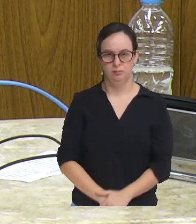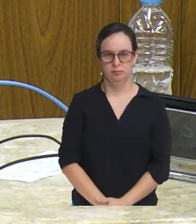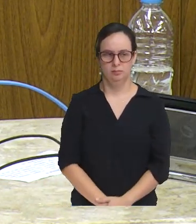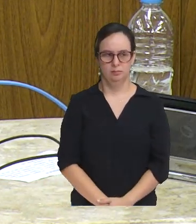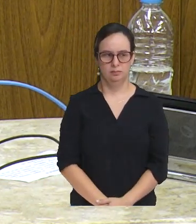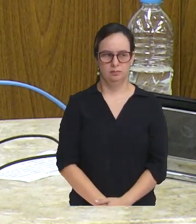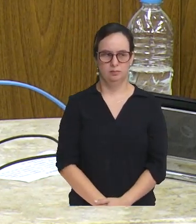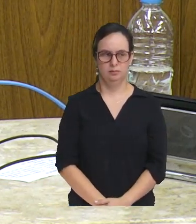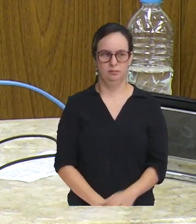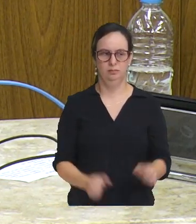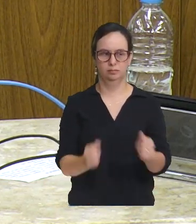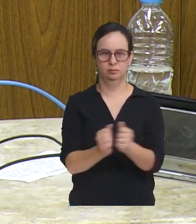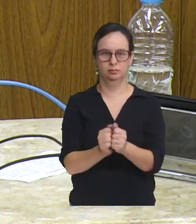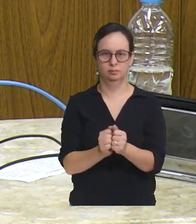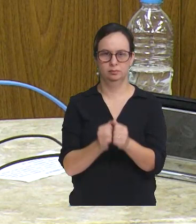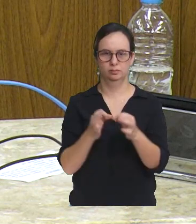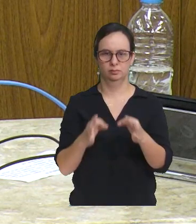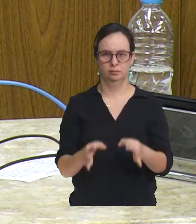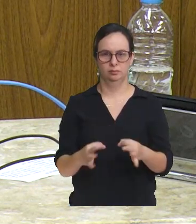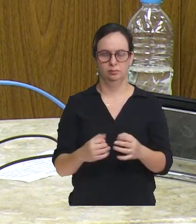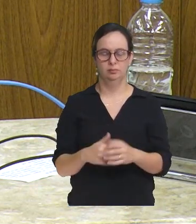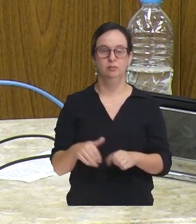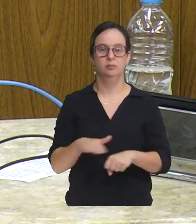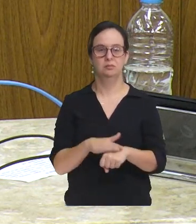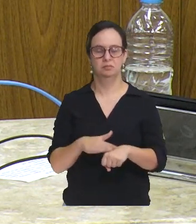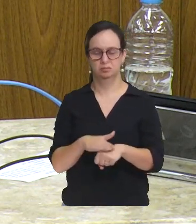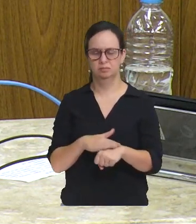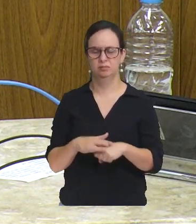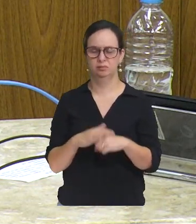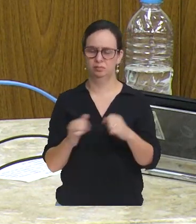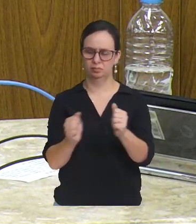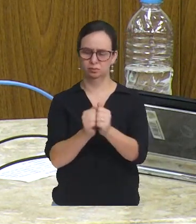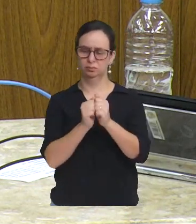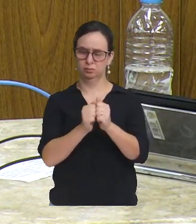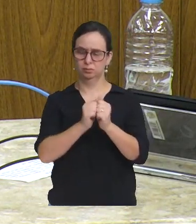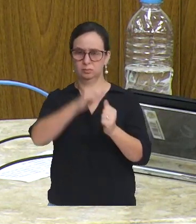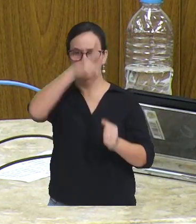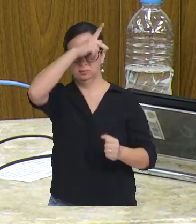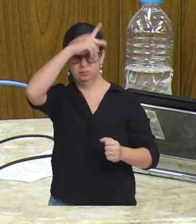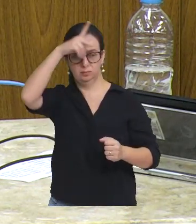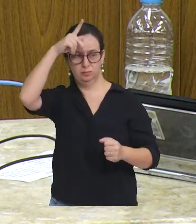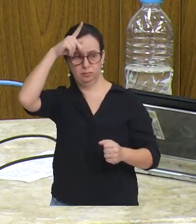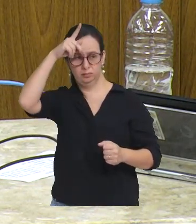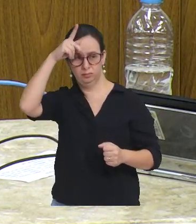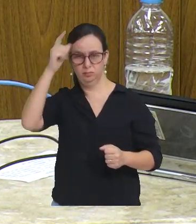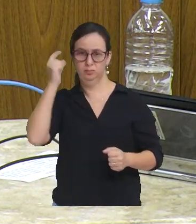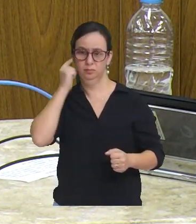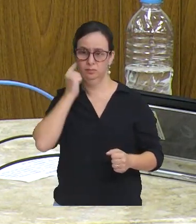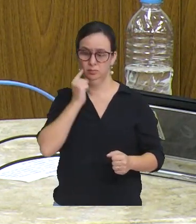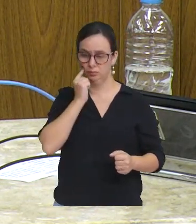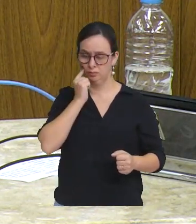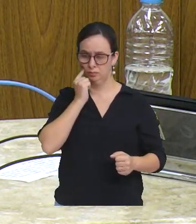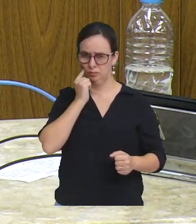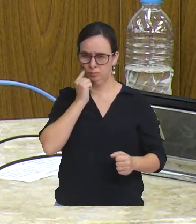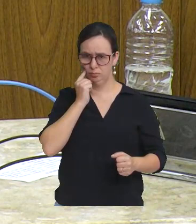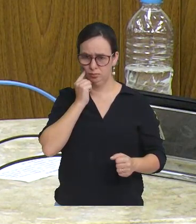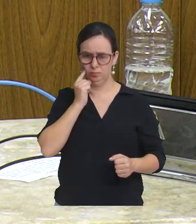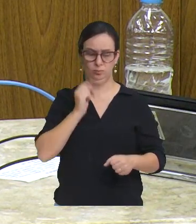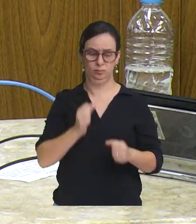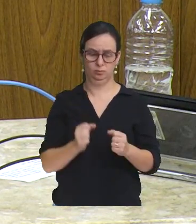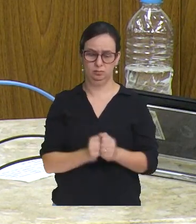E, com certeza, a gente deveria até conversar com o prefeito a respeito disso, para que possa estar também abrindo